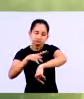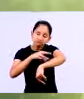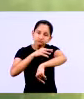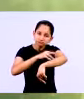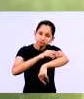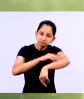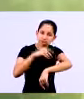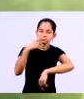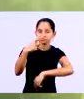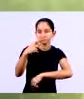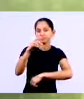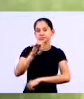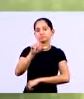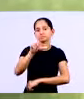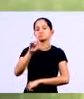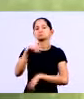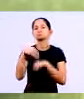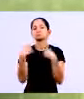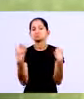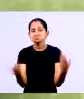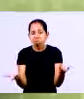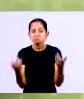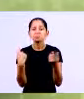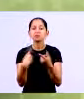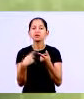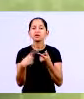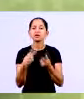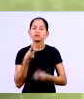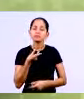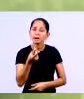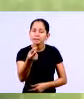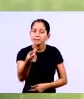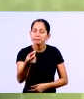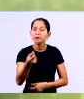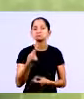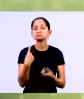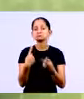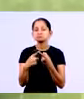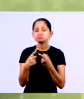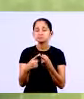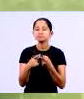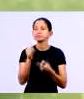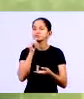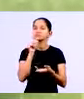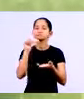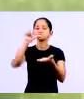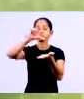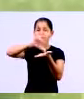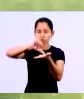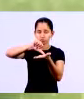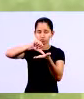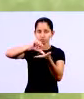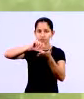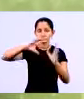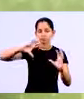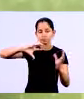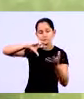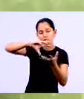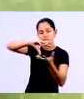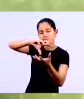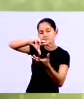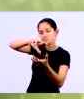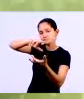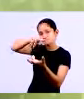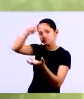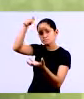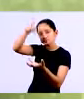não veem o porquê de continuar acentuado. Polo é extremo, certo? O jogo polo.